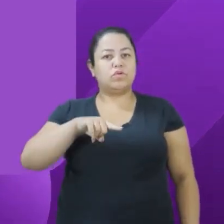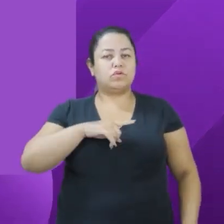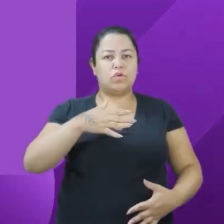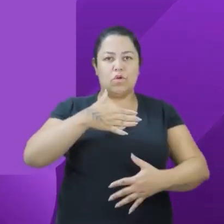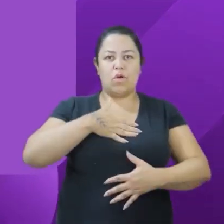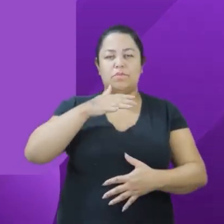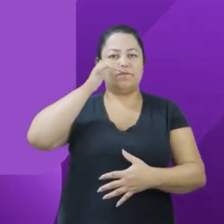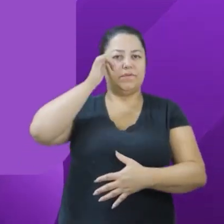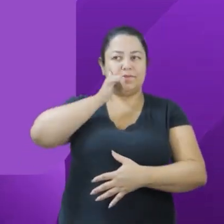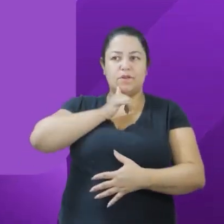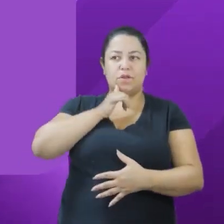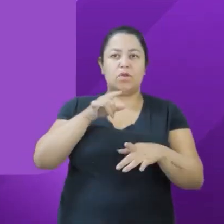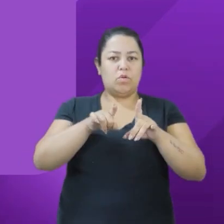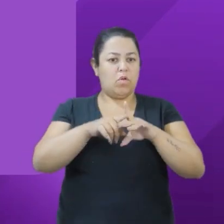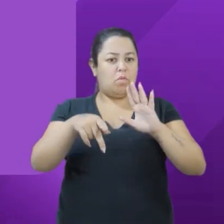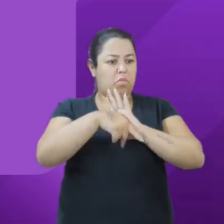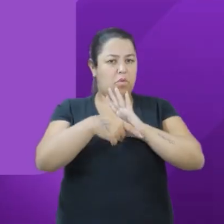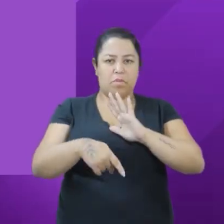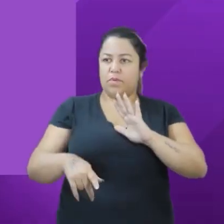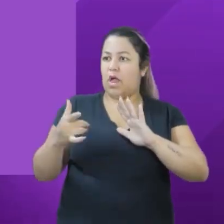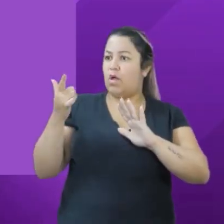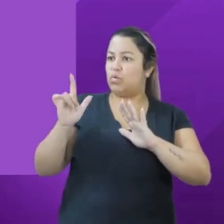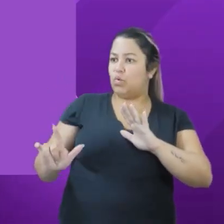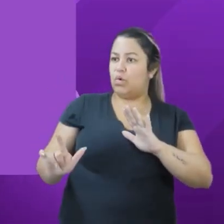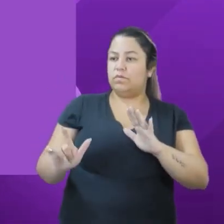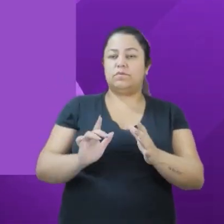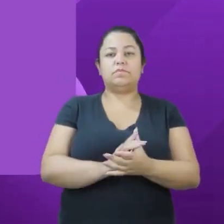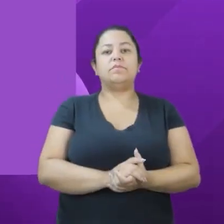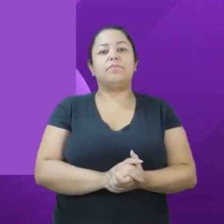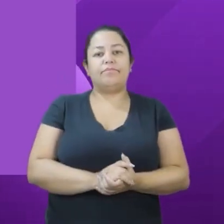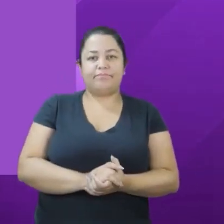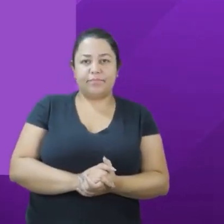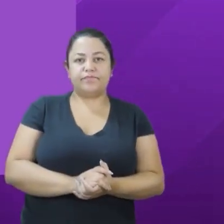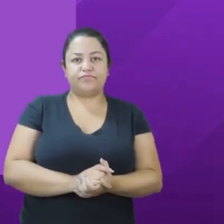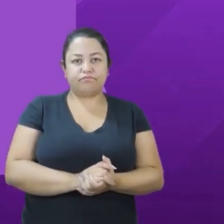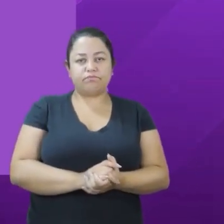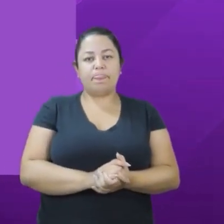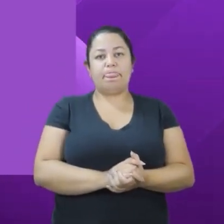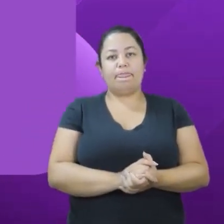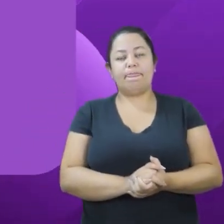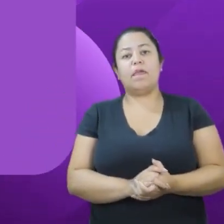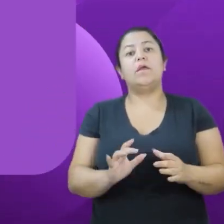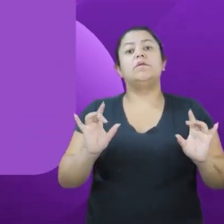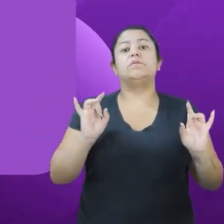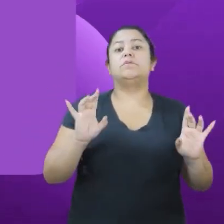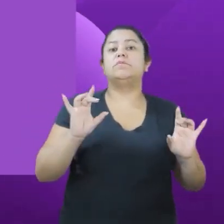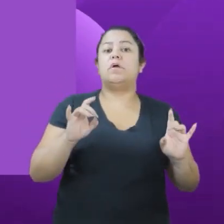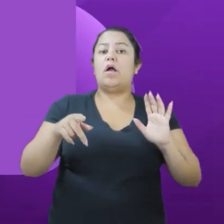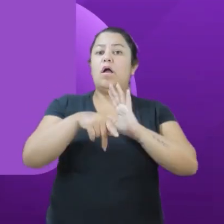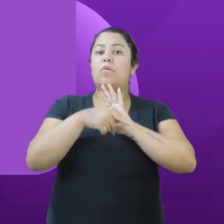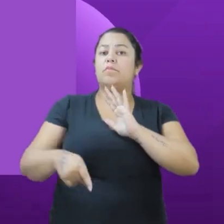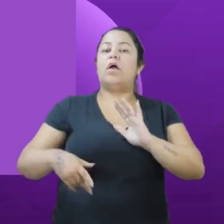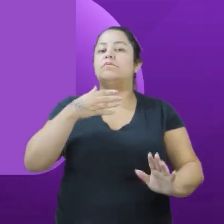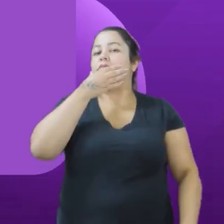femininos são tratados como propriedade. Sendo tratados como propriedade, em especial da figura